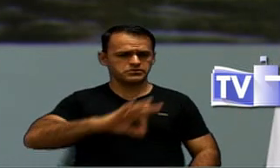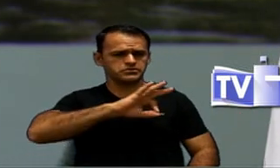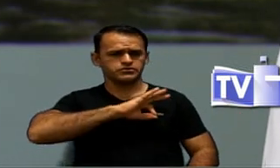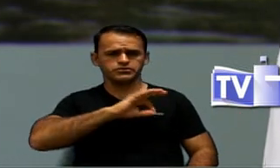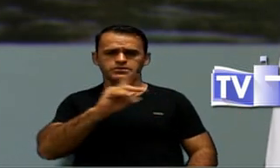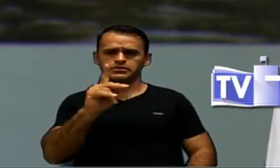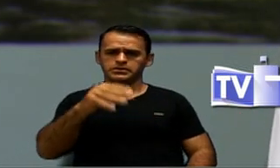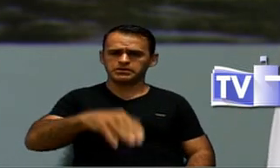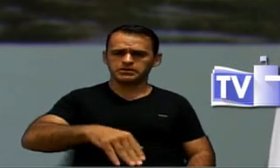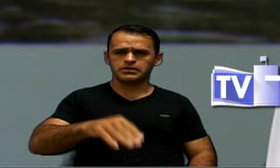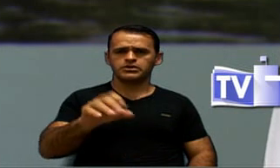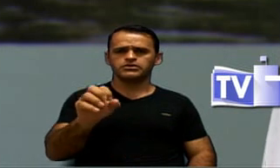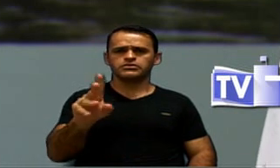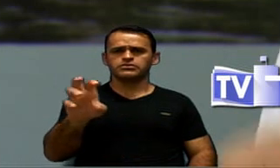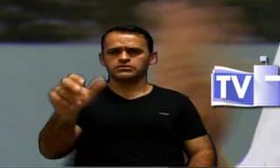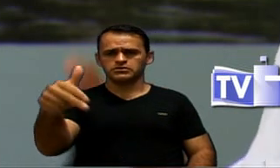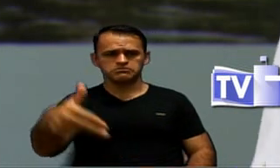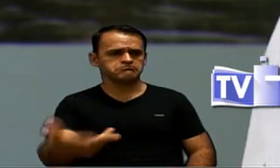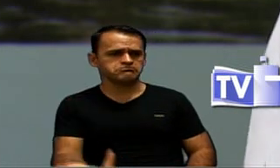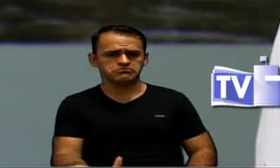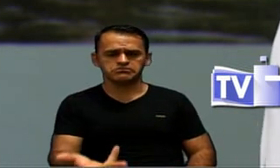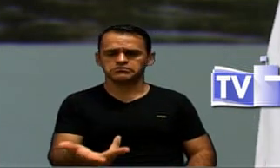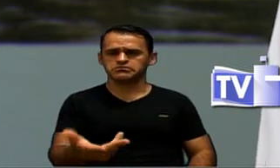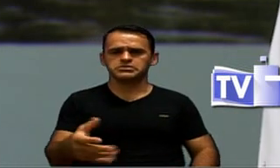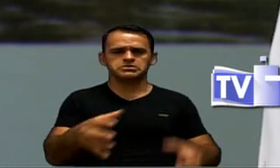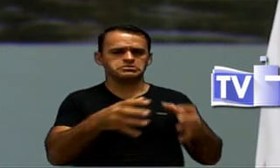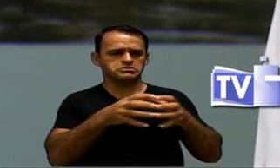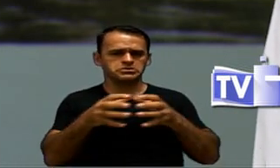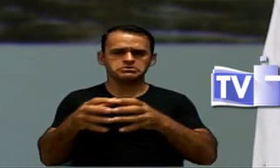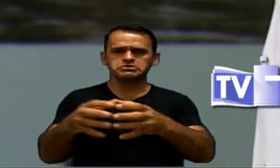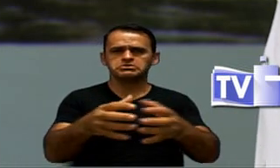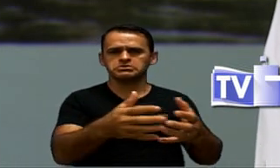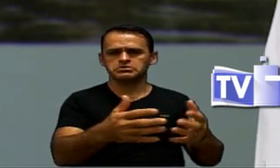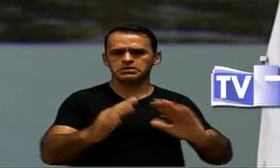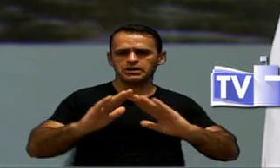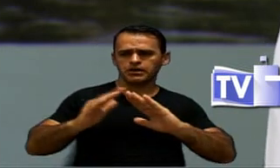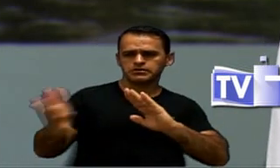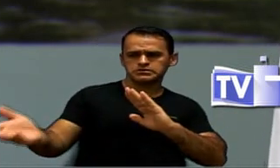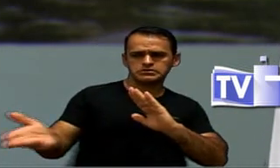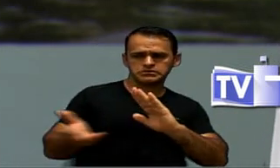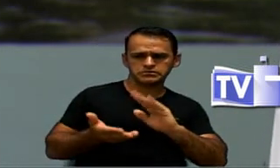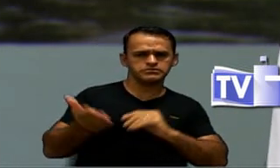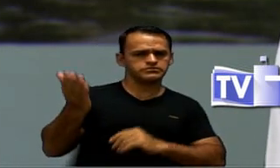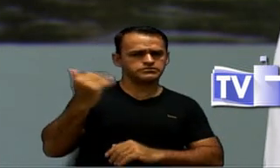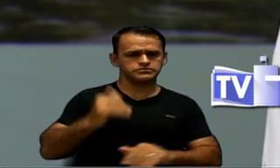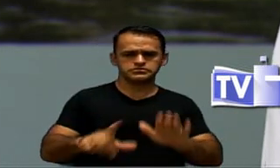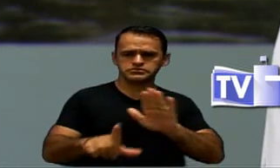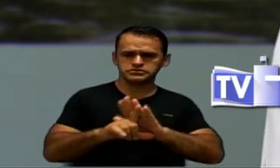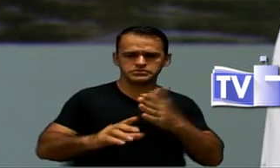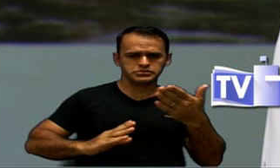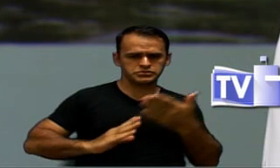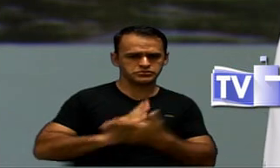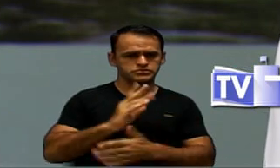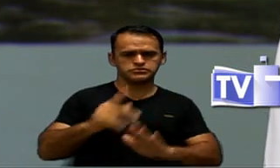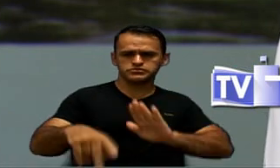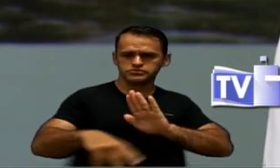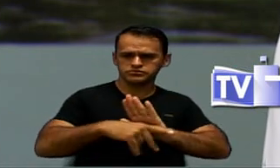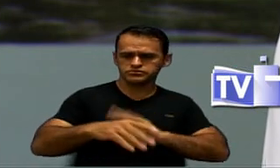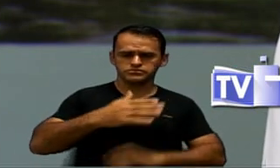a tarefa do SEREM, qual é a tarefa da Casa Abrigo, que foi lei desta Câmara, de minha autoria,